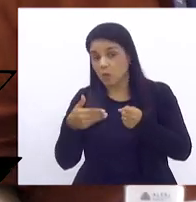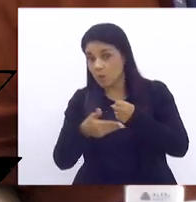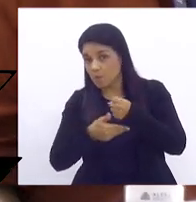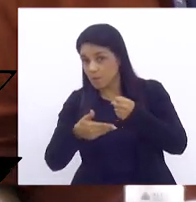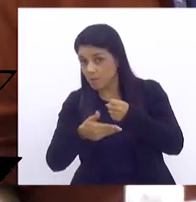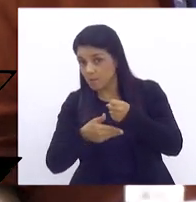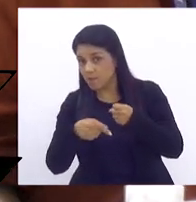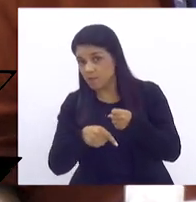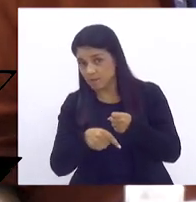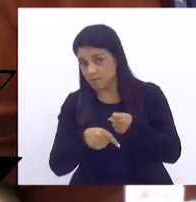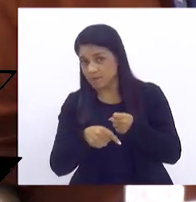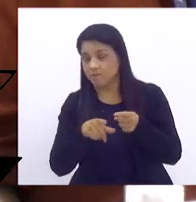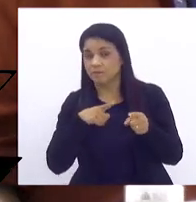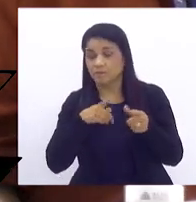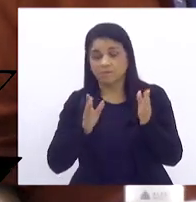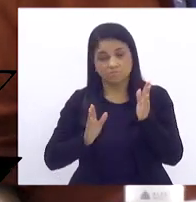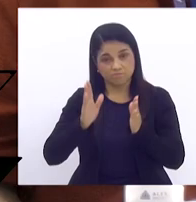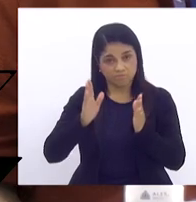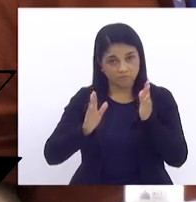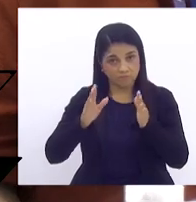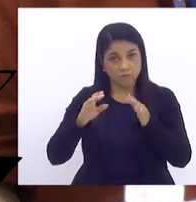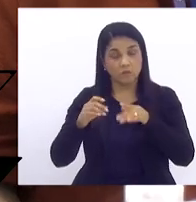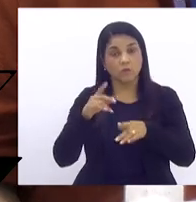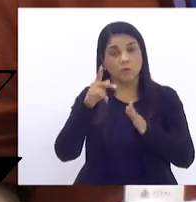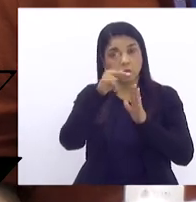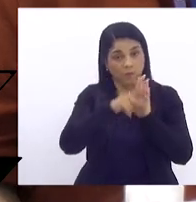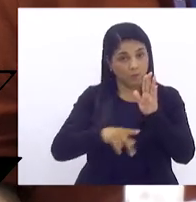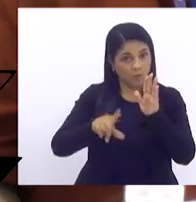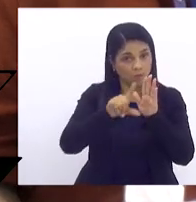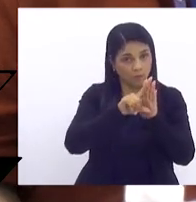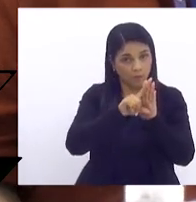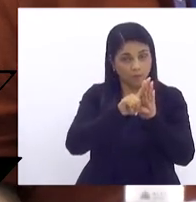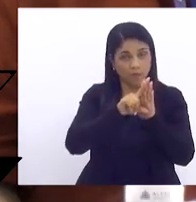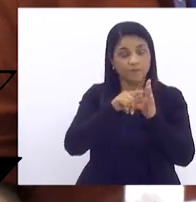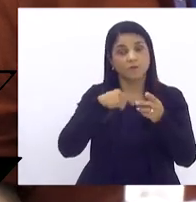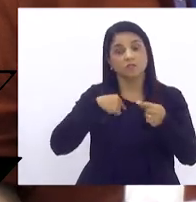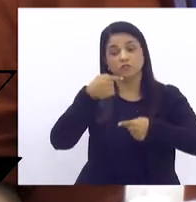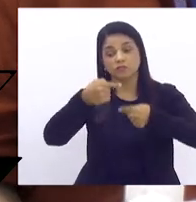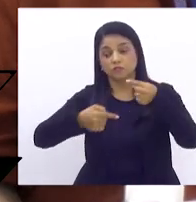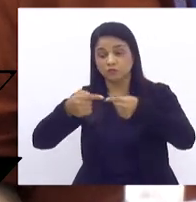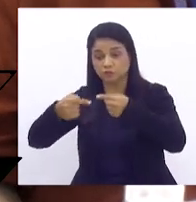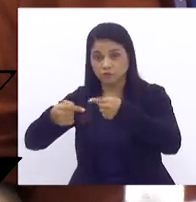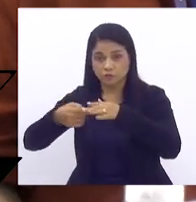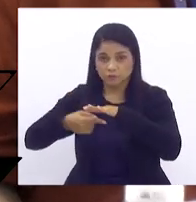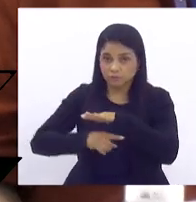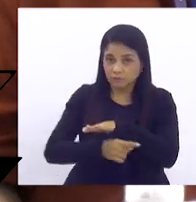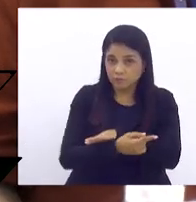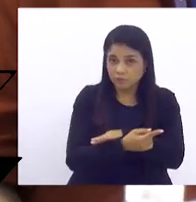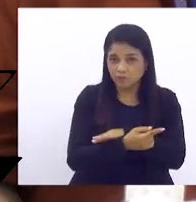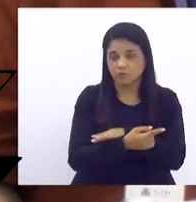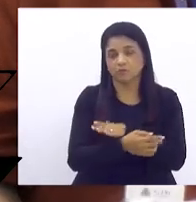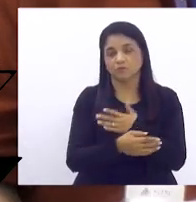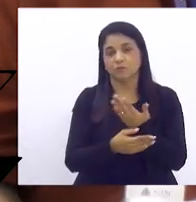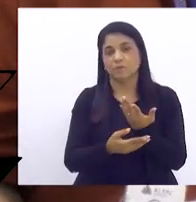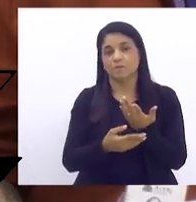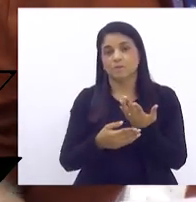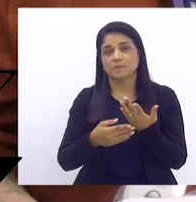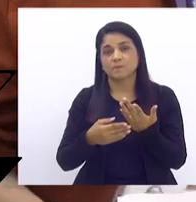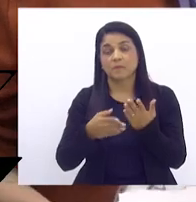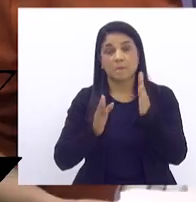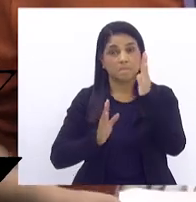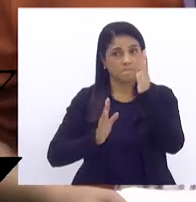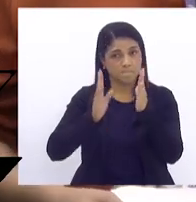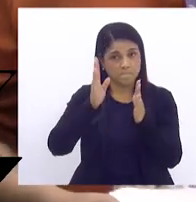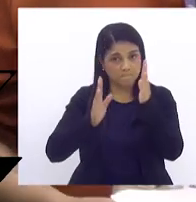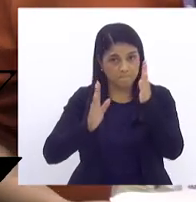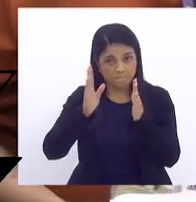longo da tramitação do projeto, a gente vai poder discutir com mais profundidade. Agora, a gente estabelecer um prazo para,